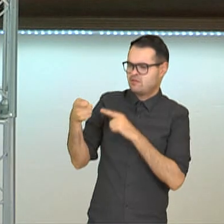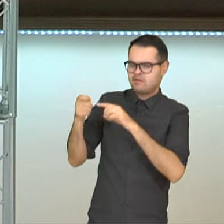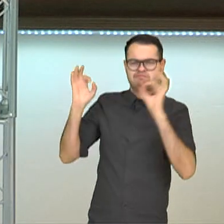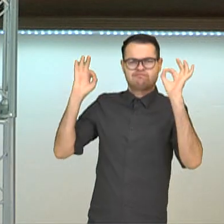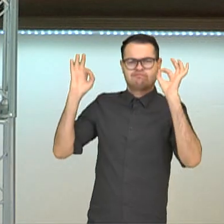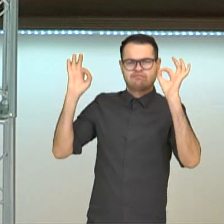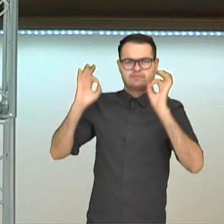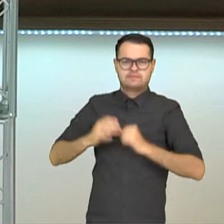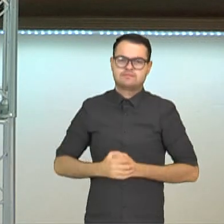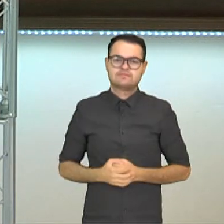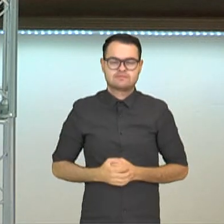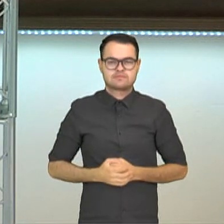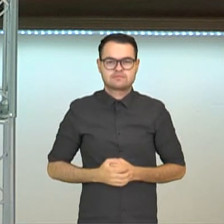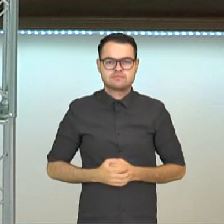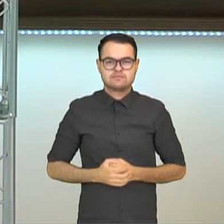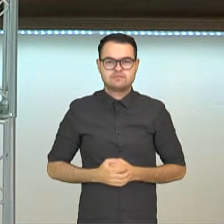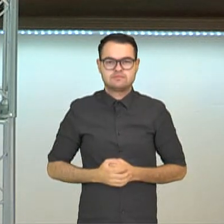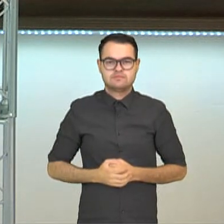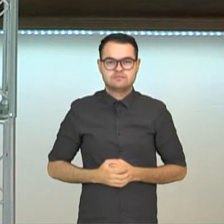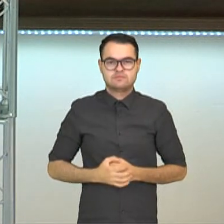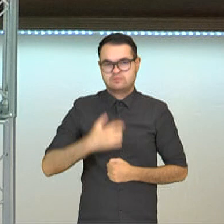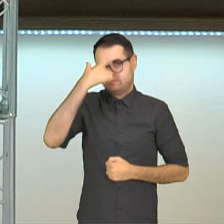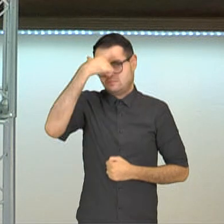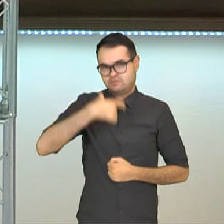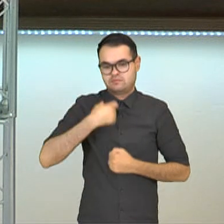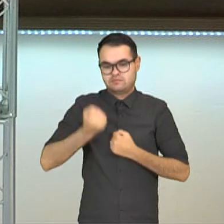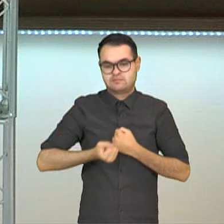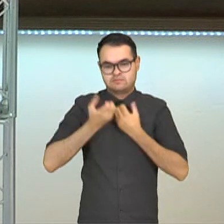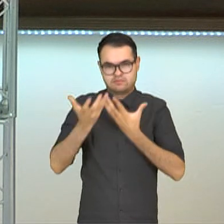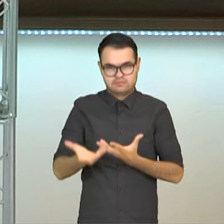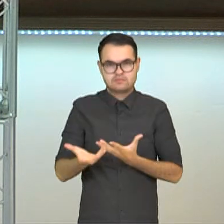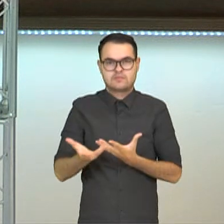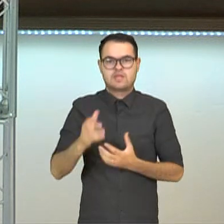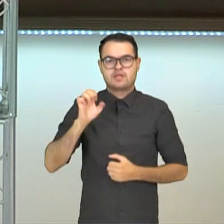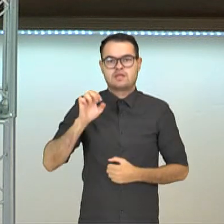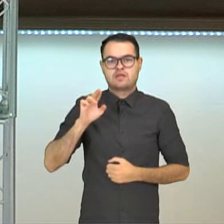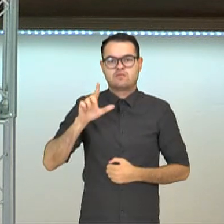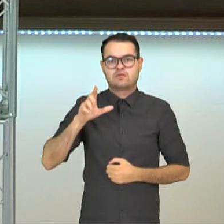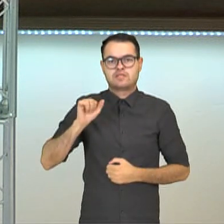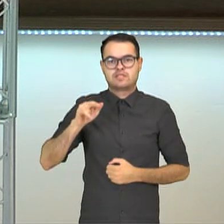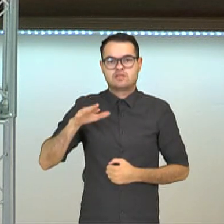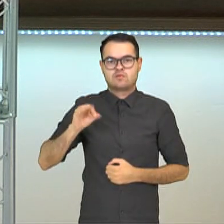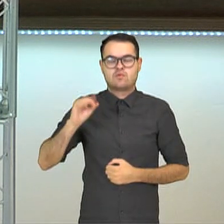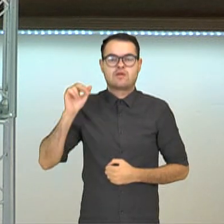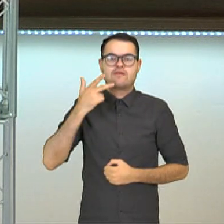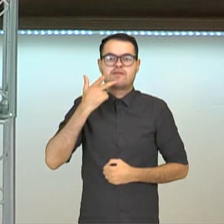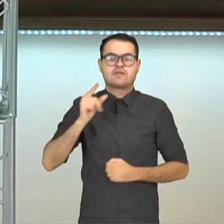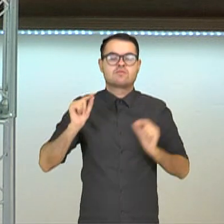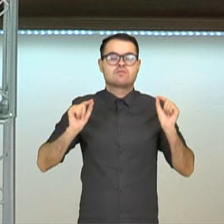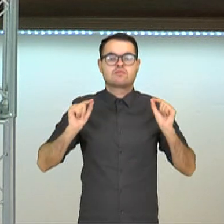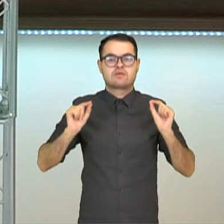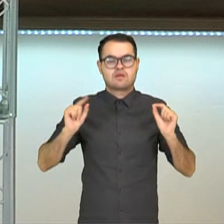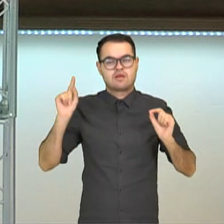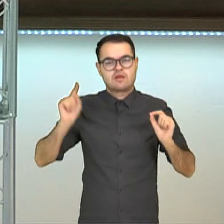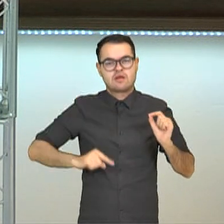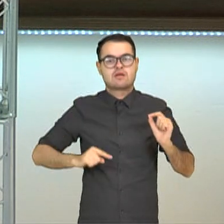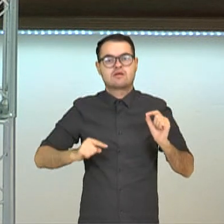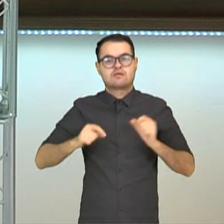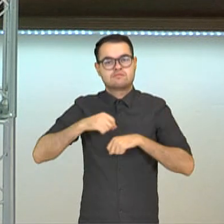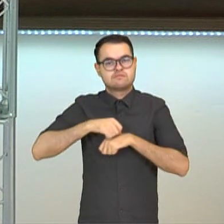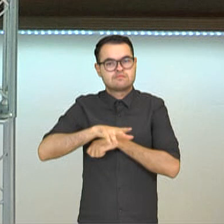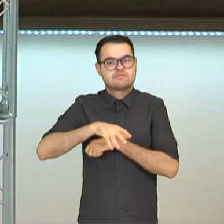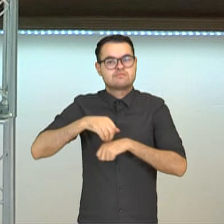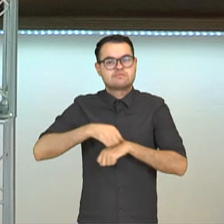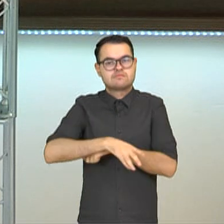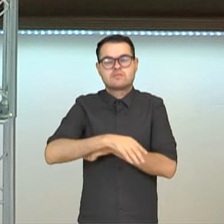no poema, o eu lírico, que é a pessoa que fala no poema, ele traz aqui uma